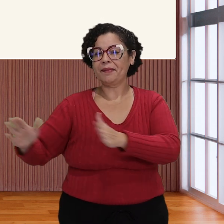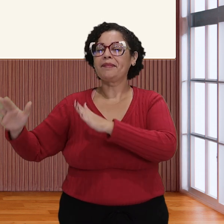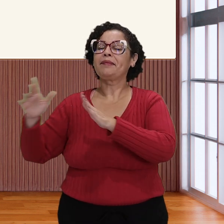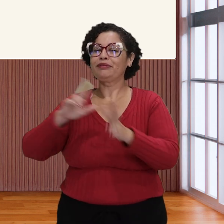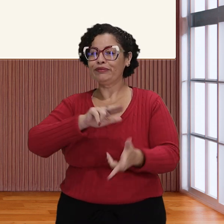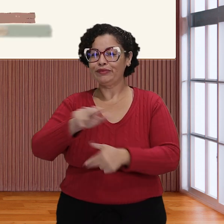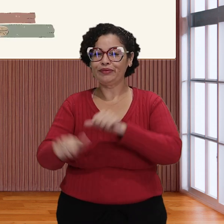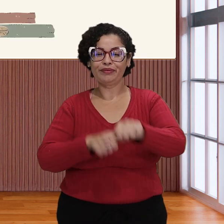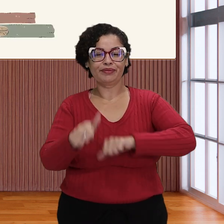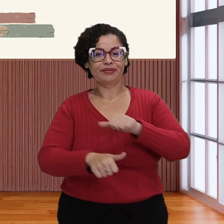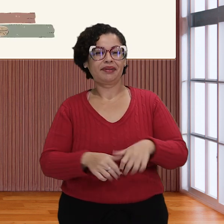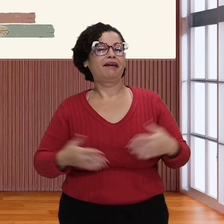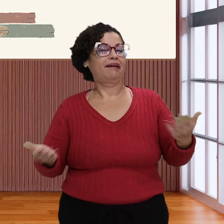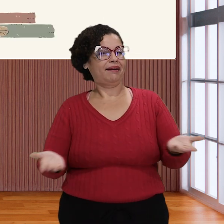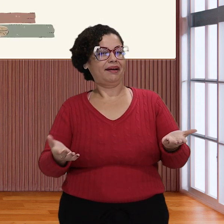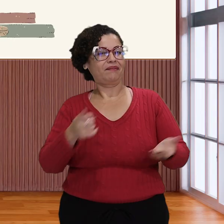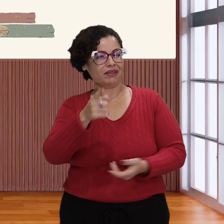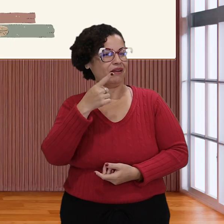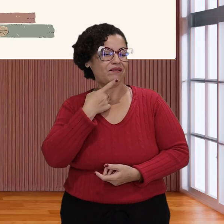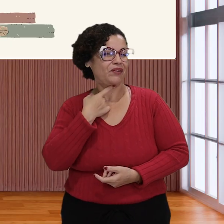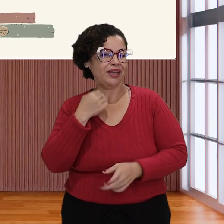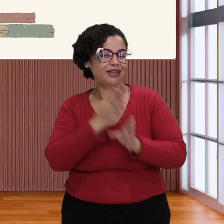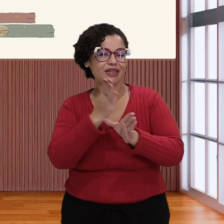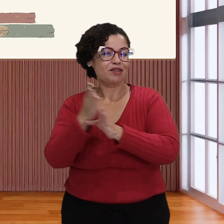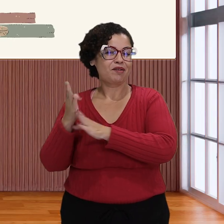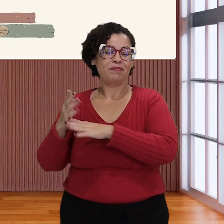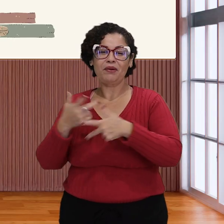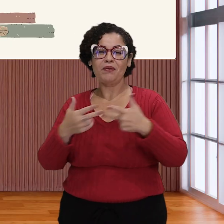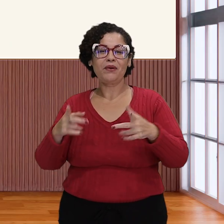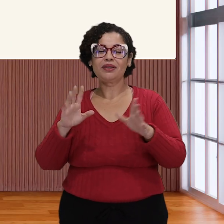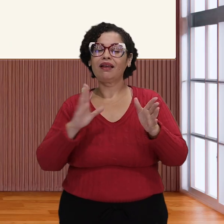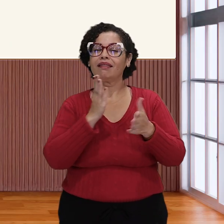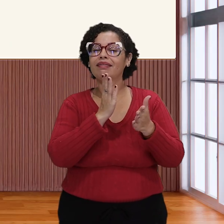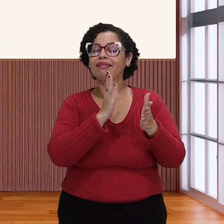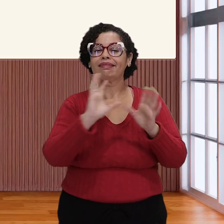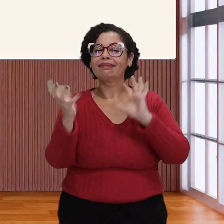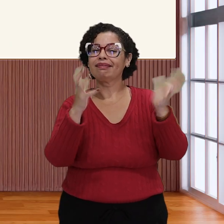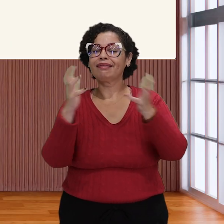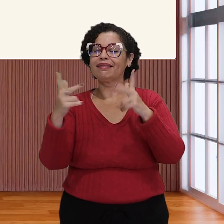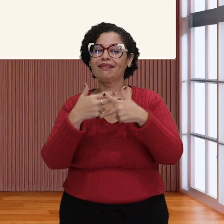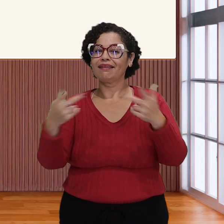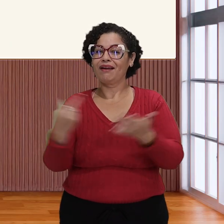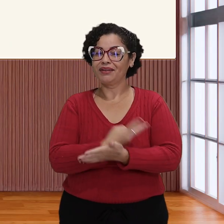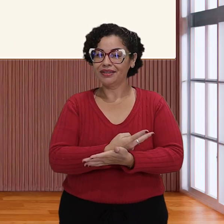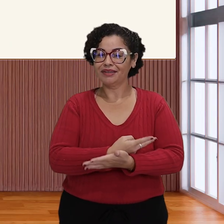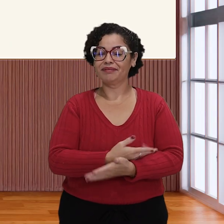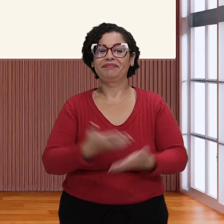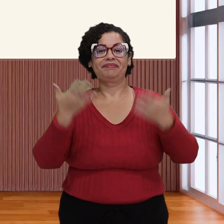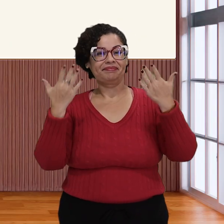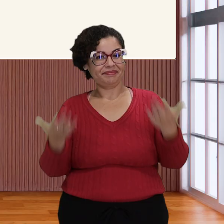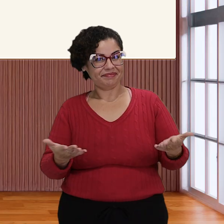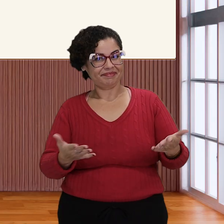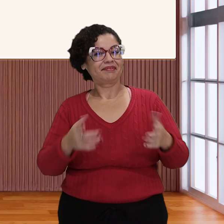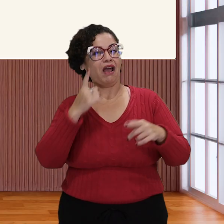geológicos. Vai dizer que não dá vontade de descobrir que época maluca foi essa? Então, segura